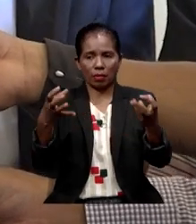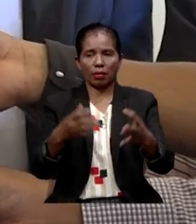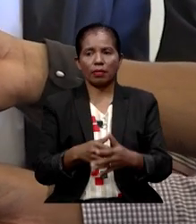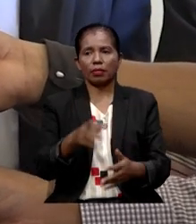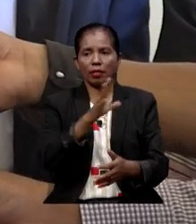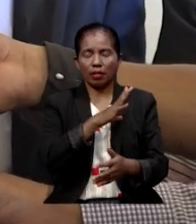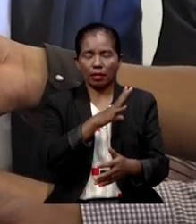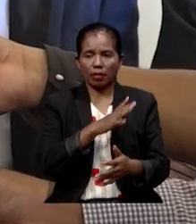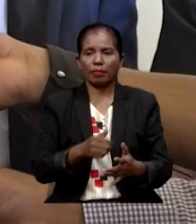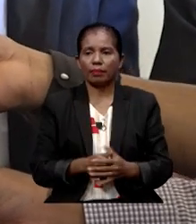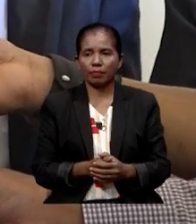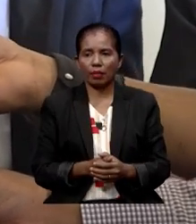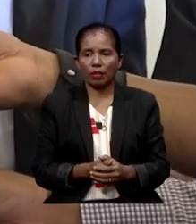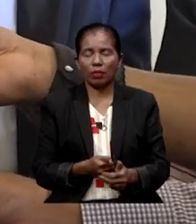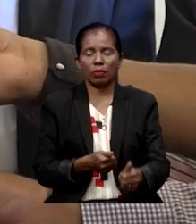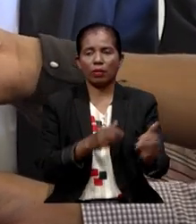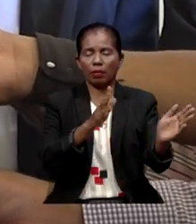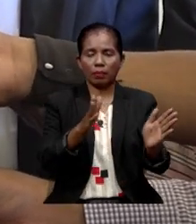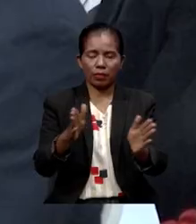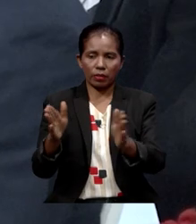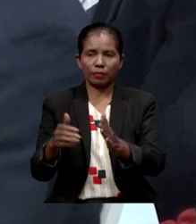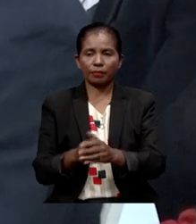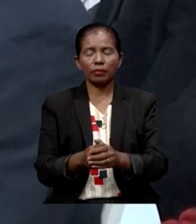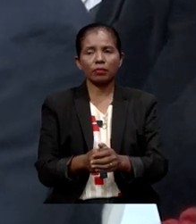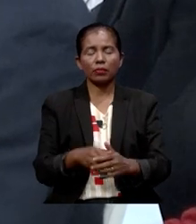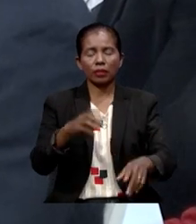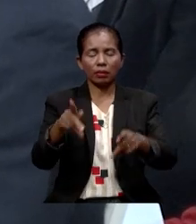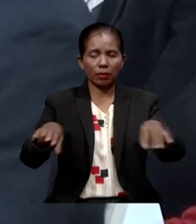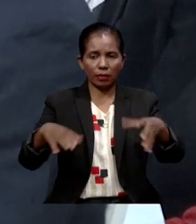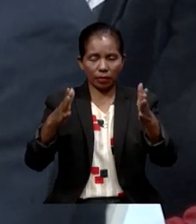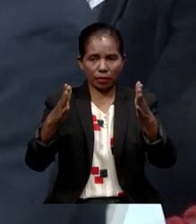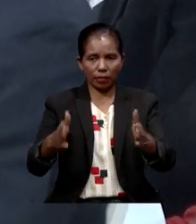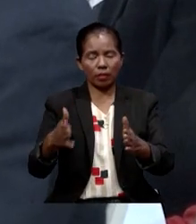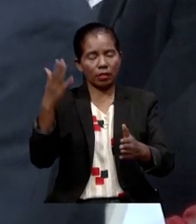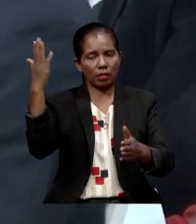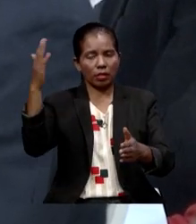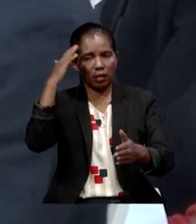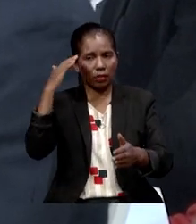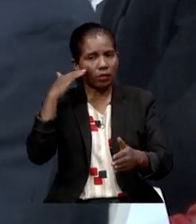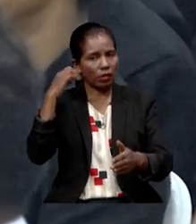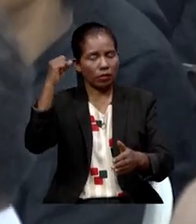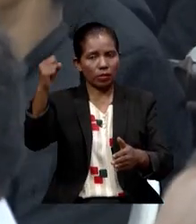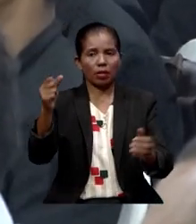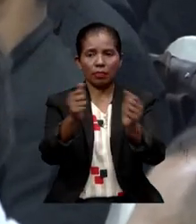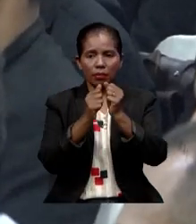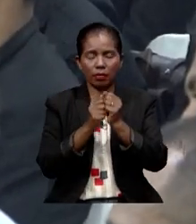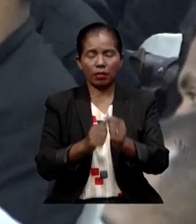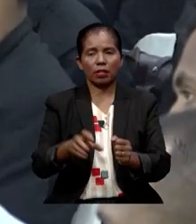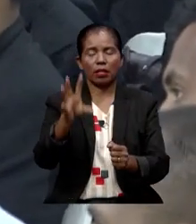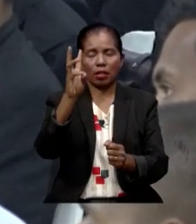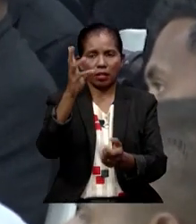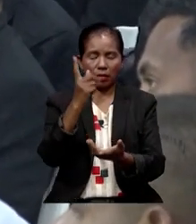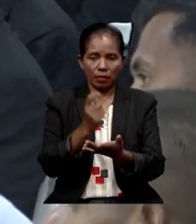Hela, tu irá lá processo. Trabalhador timoruano nebe de dar um serviço e a Coreia do Sul, a muito carinho nem